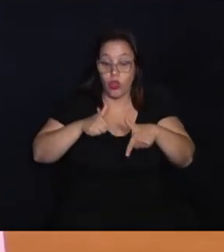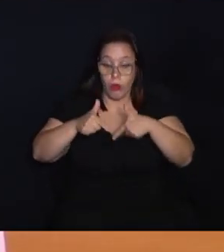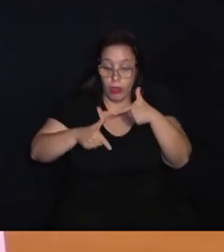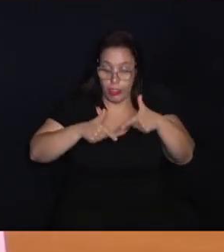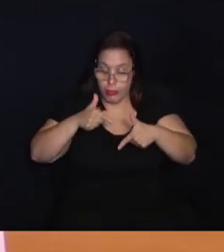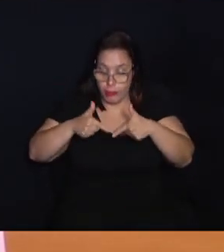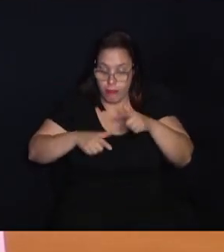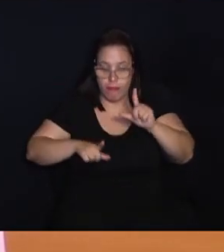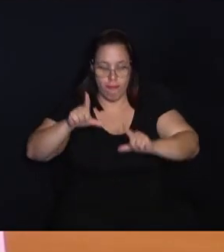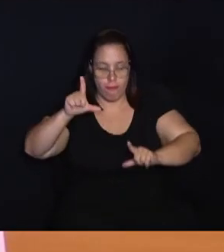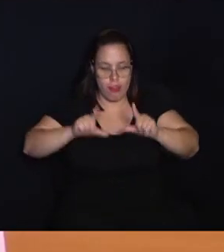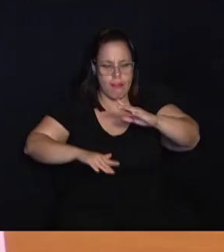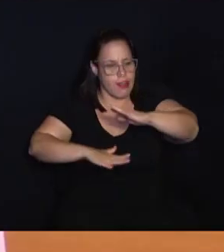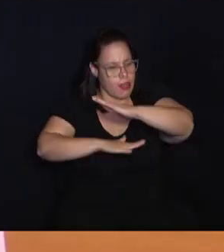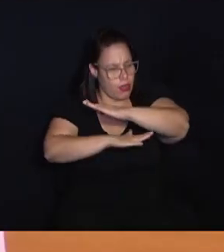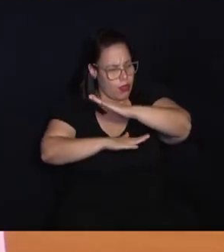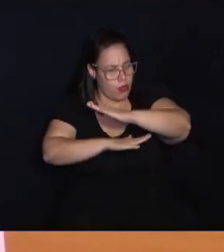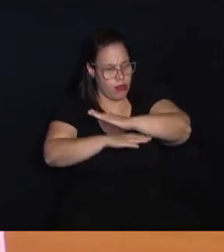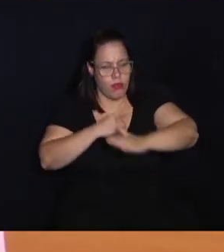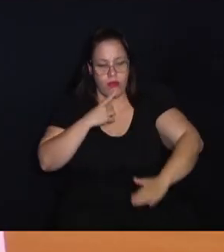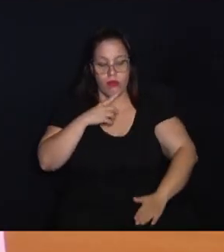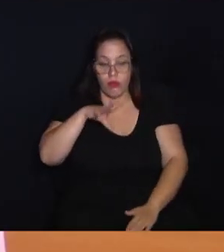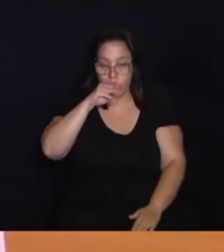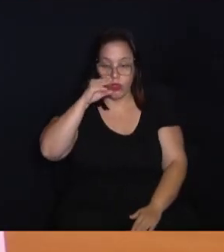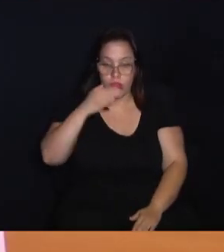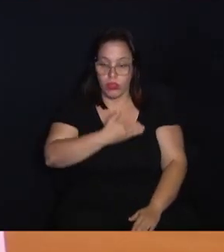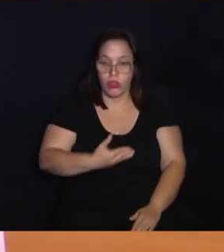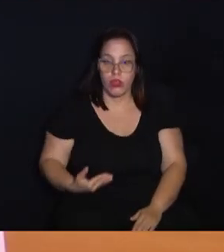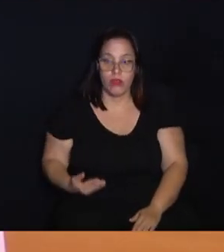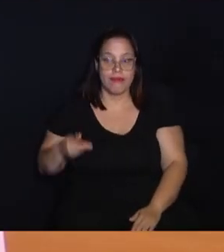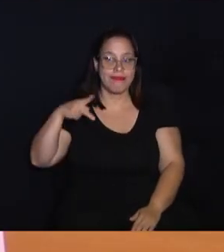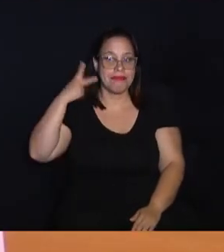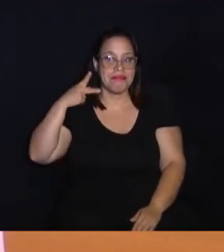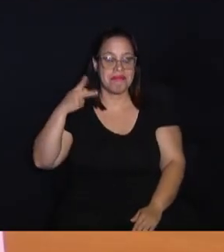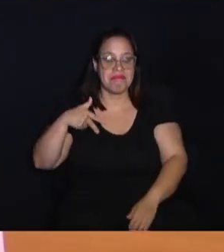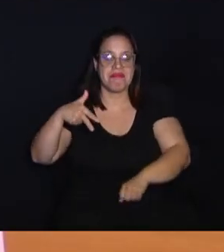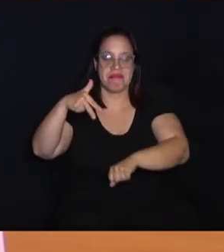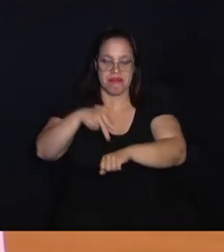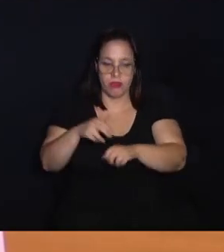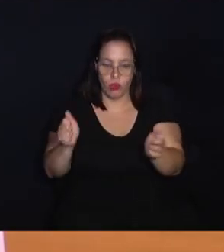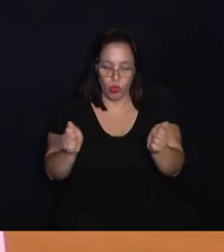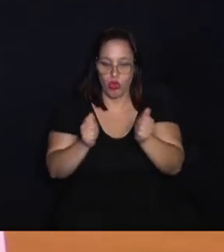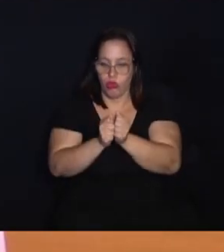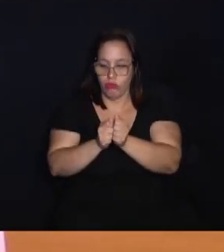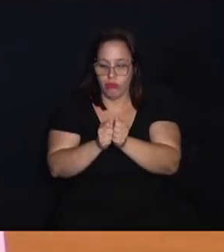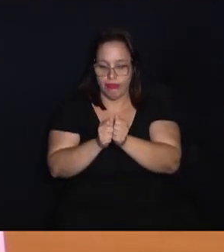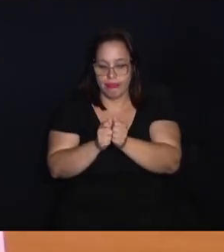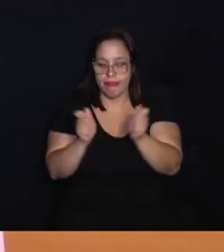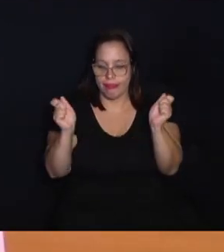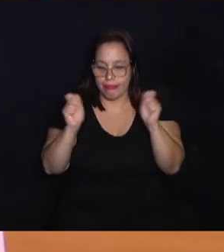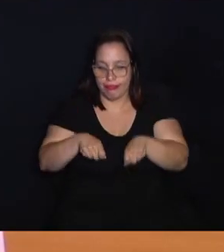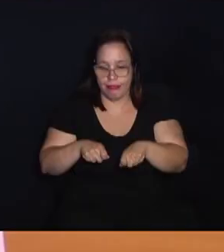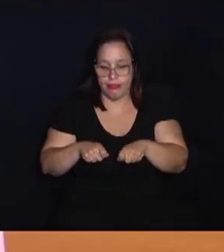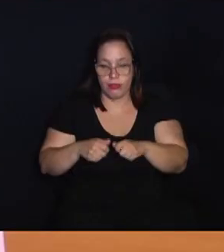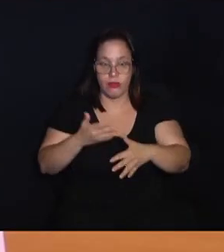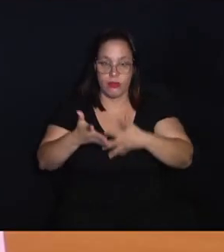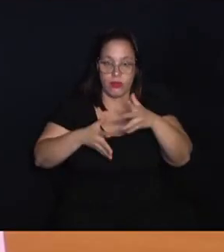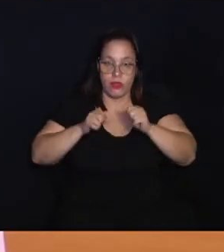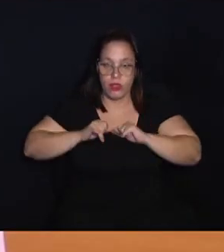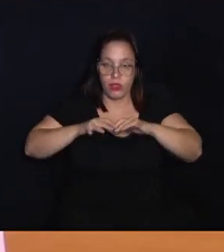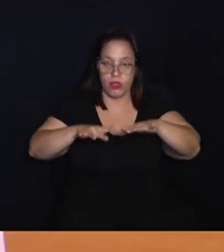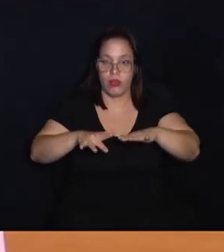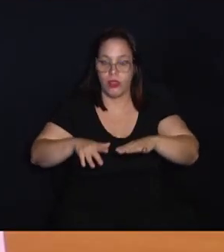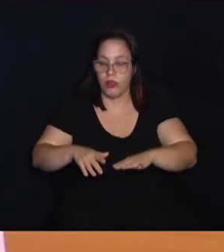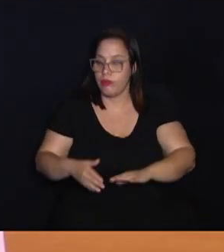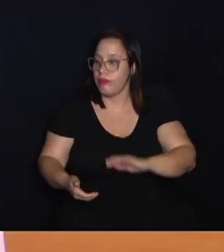TV Câmara, os funcionários e também os vereadores que participaram para que nós pudéssemos assim deliberar os projetos para a